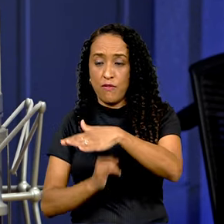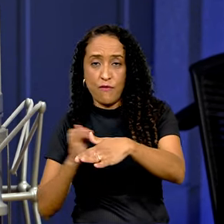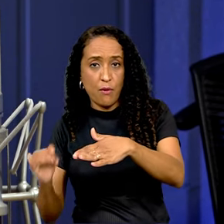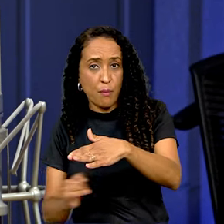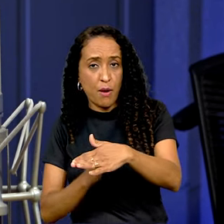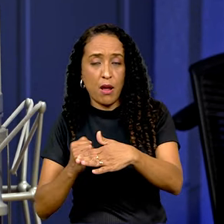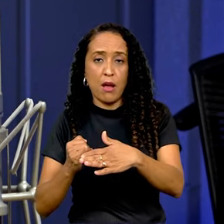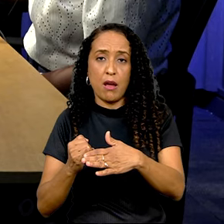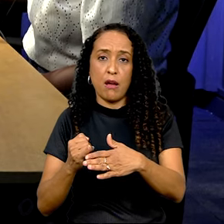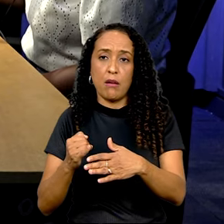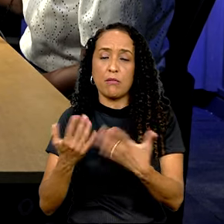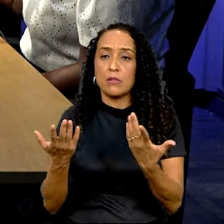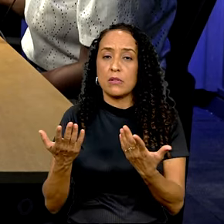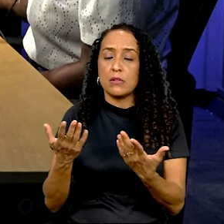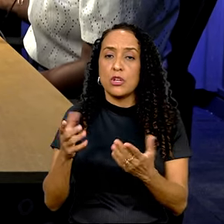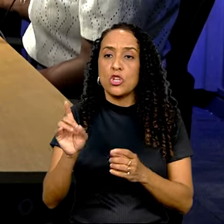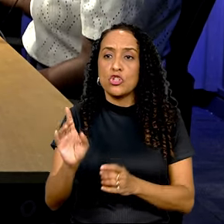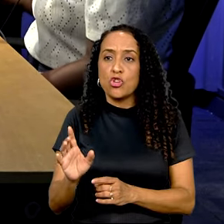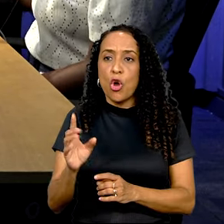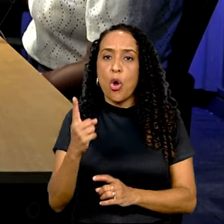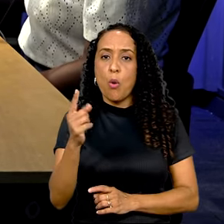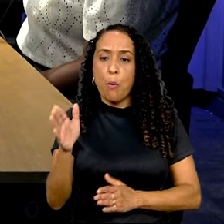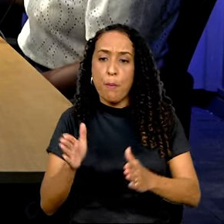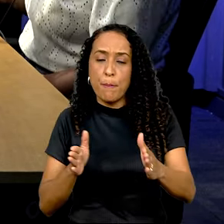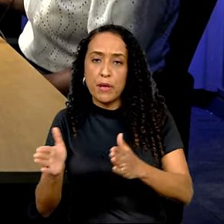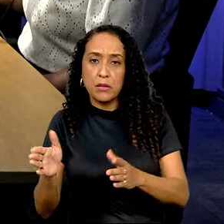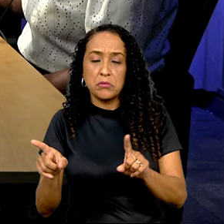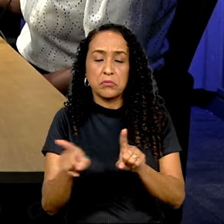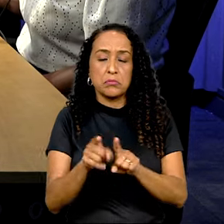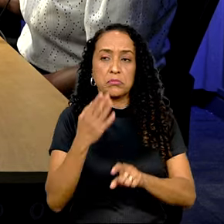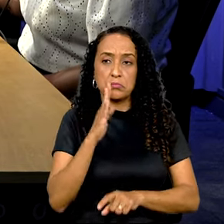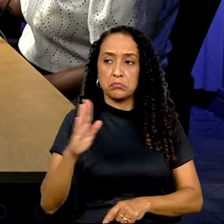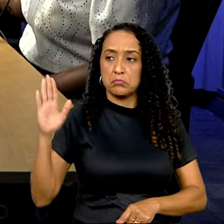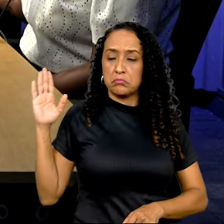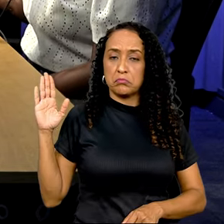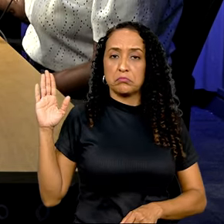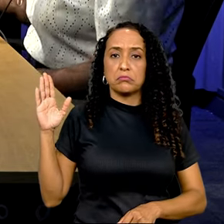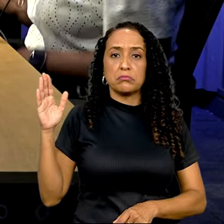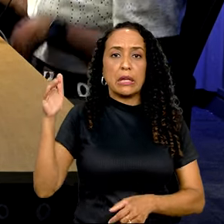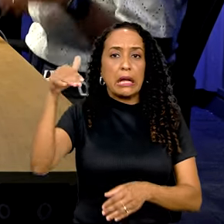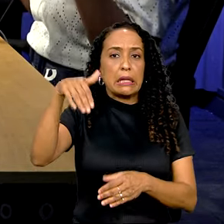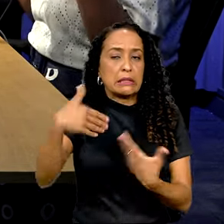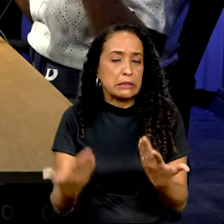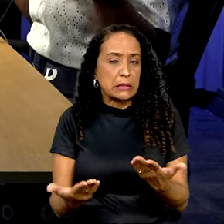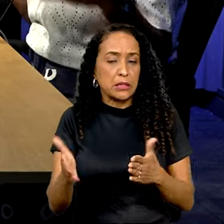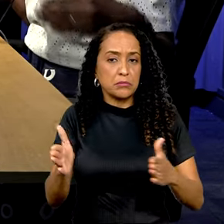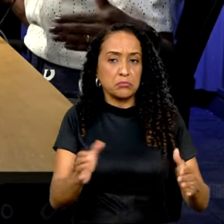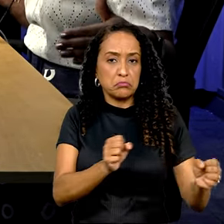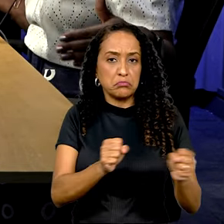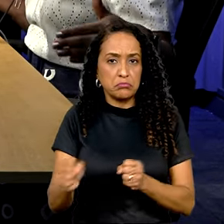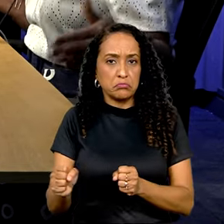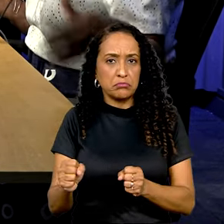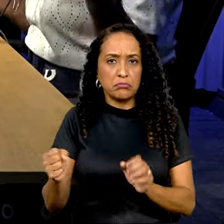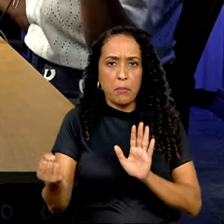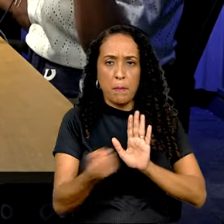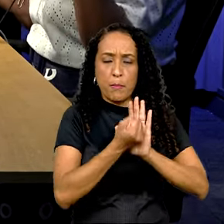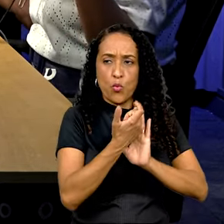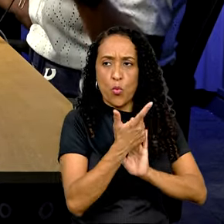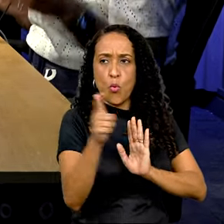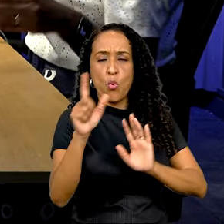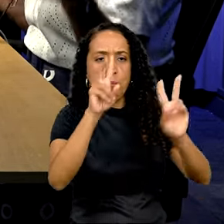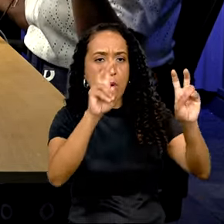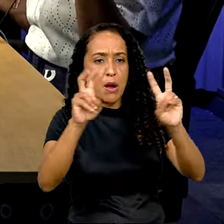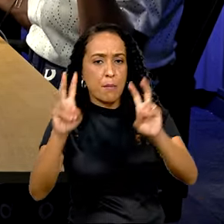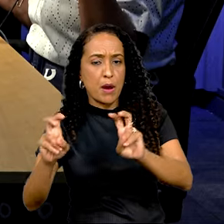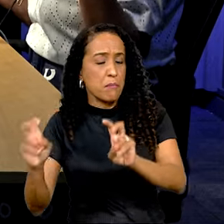eh a possibilidade de se candidatar para uma posição de poder e liderança que vai impactar em todos os outros temas né vai